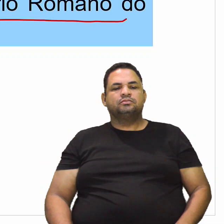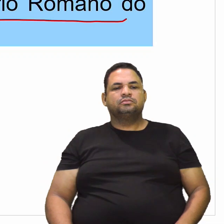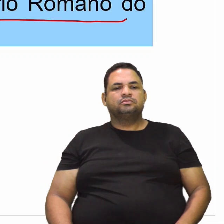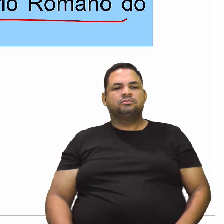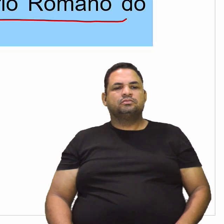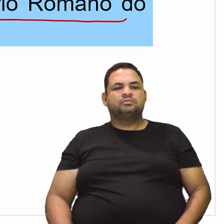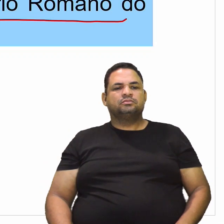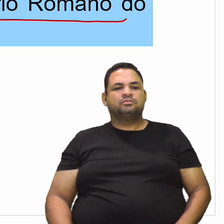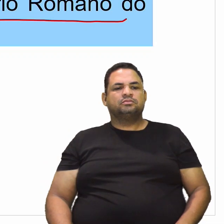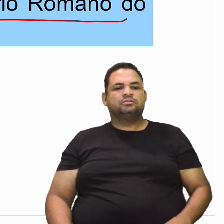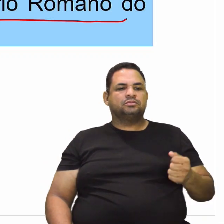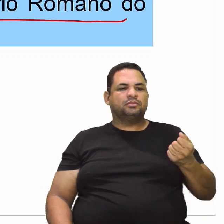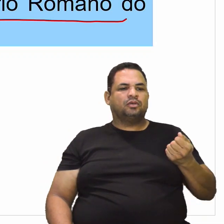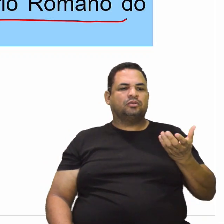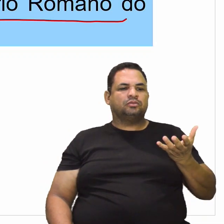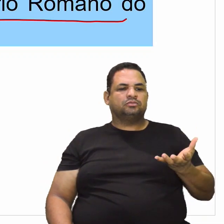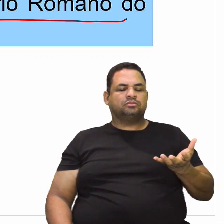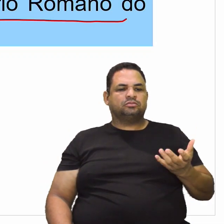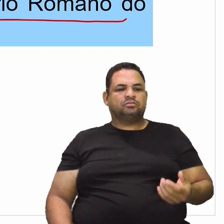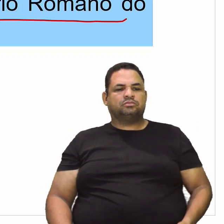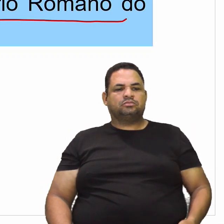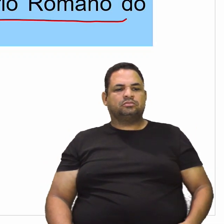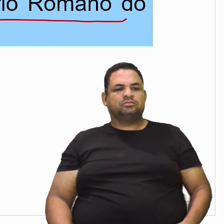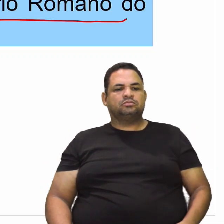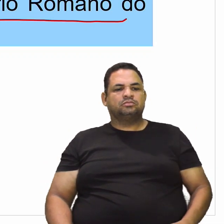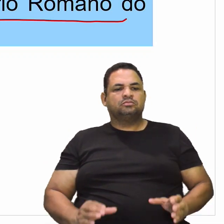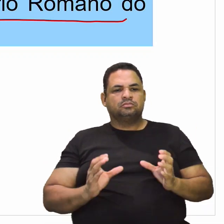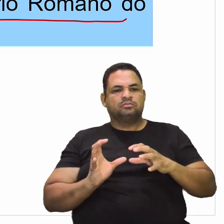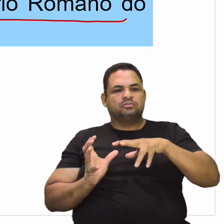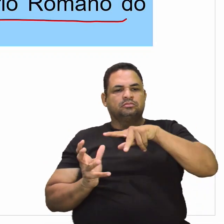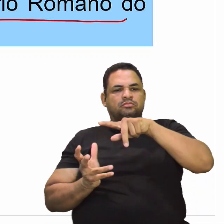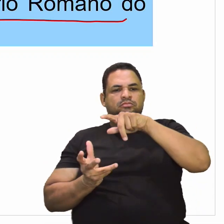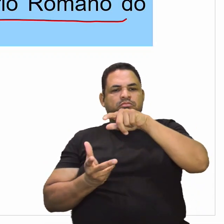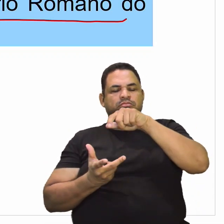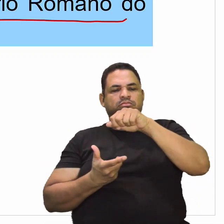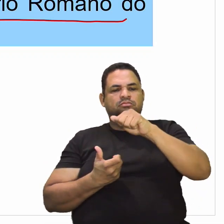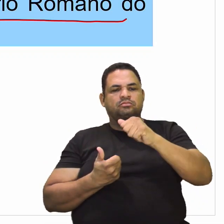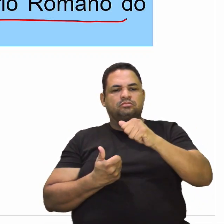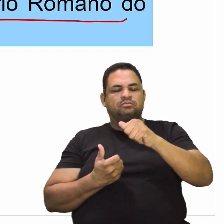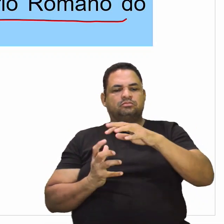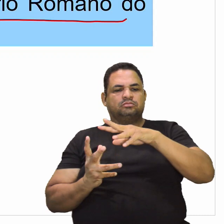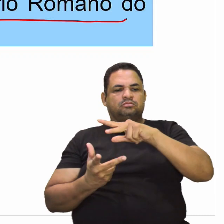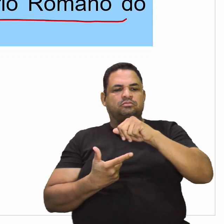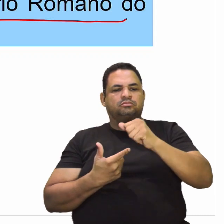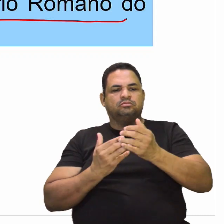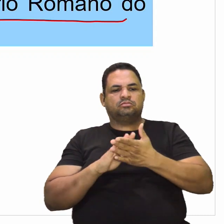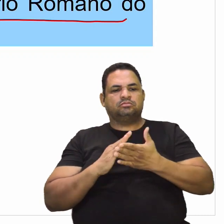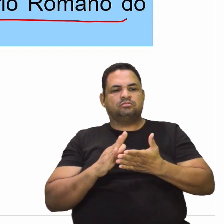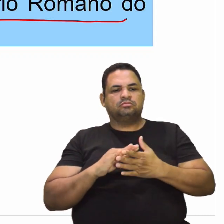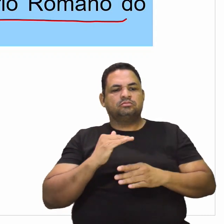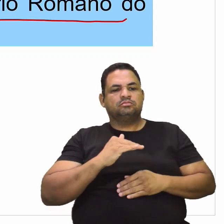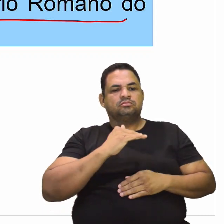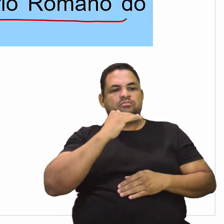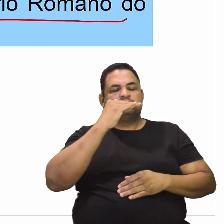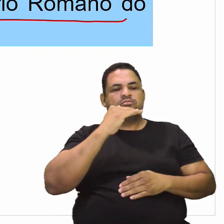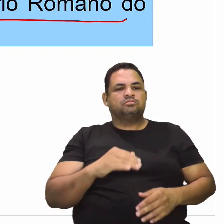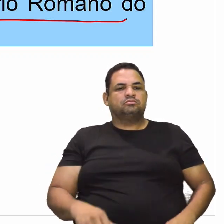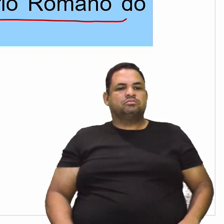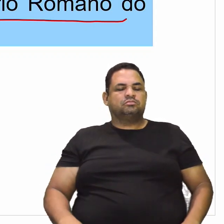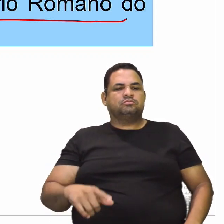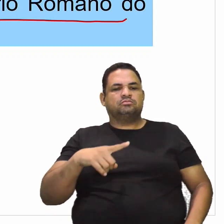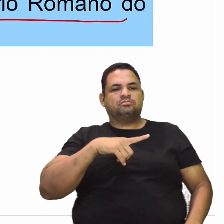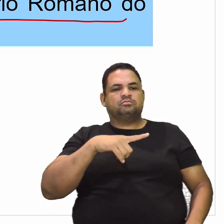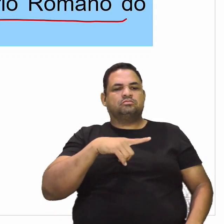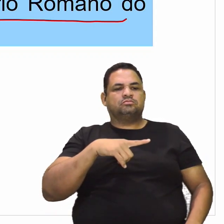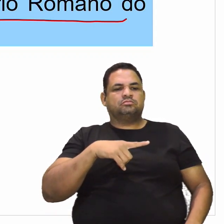na outra mão, eu tenho aqui, ó, o globo terrestre, e acima do globo terrestre, eu também tenho